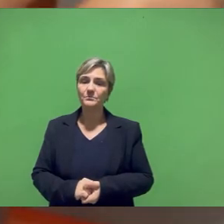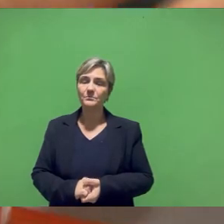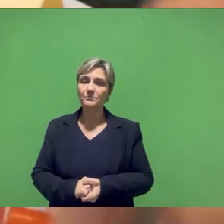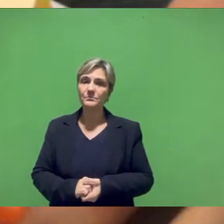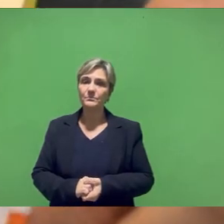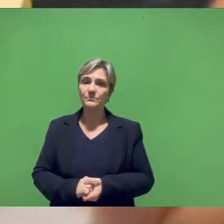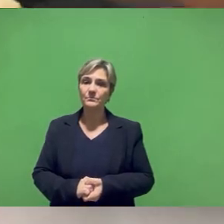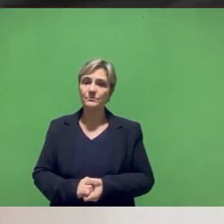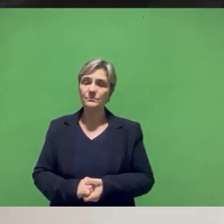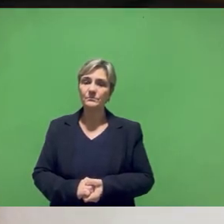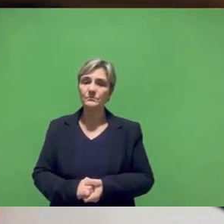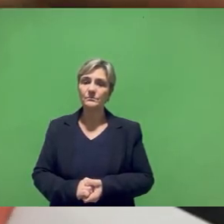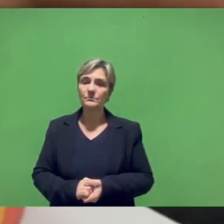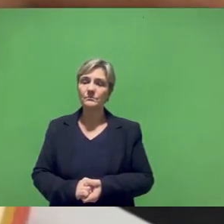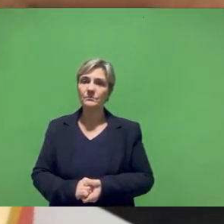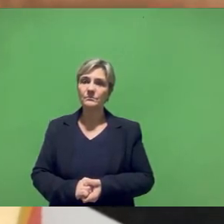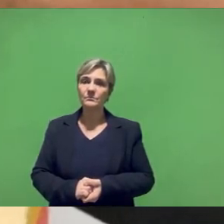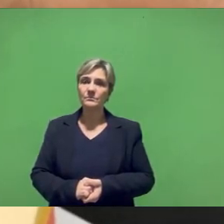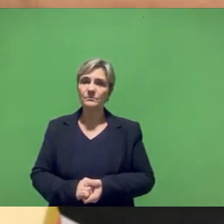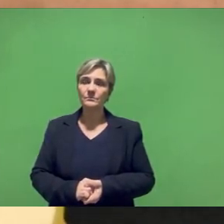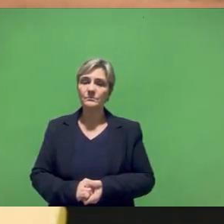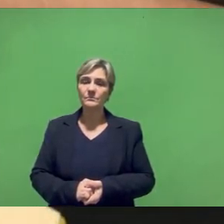tá?